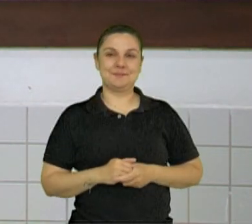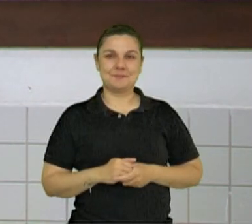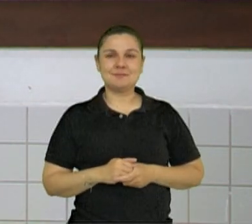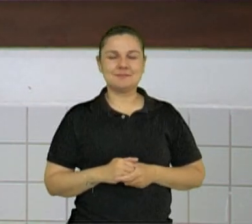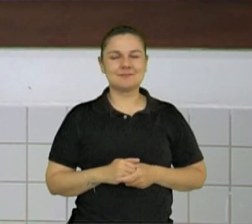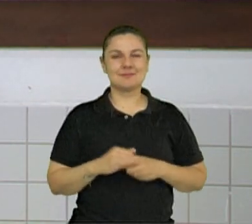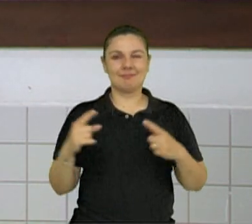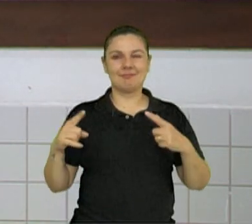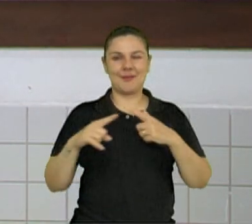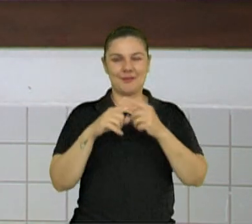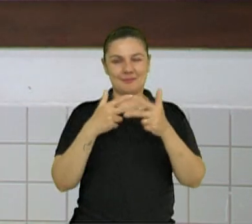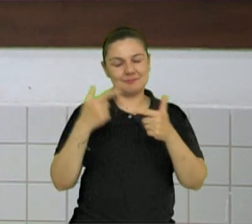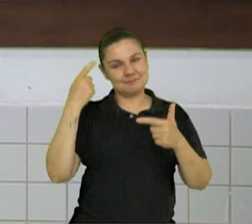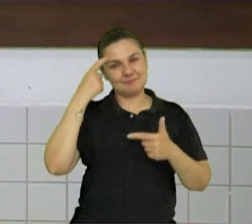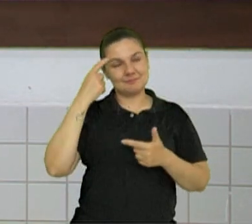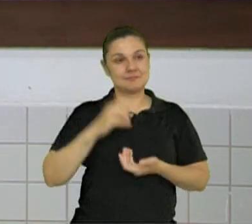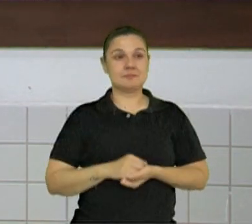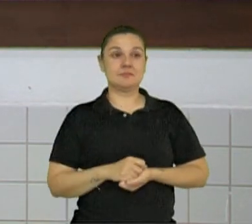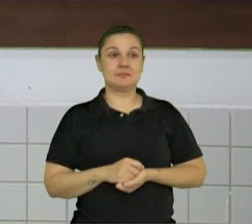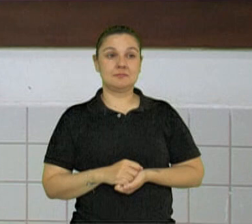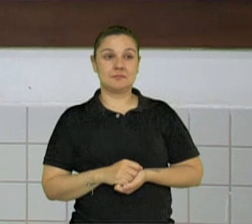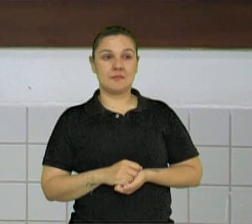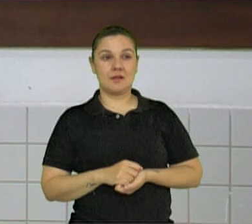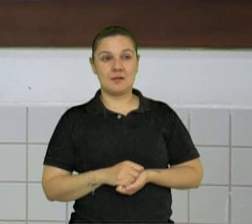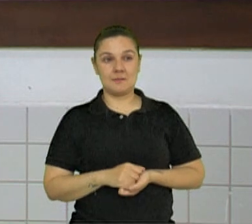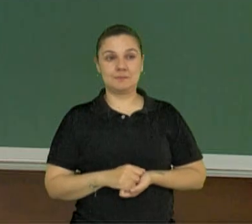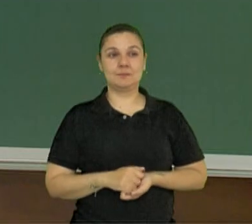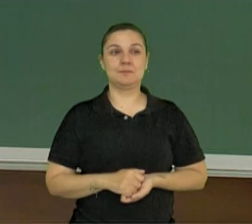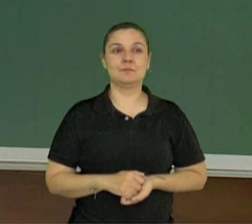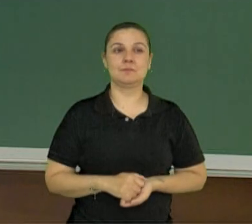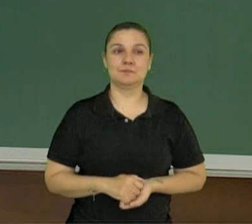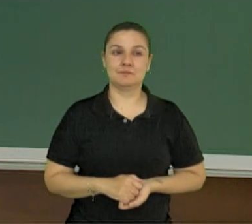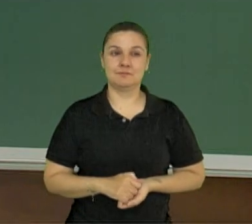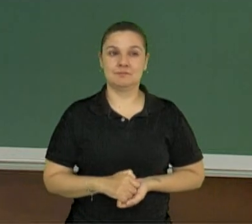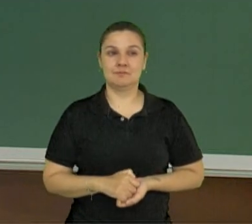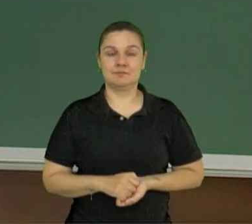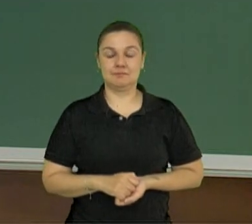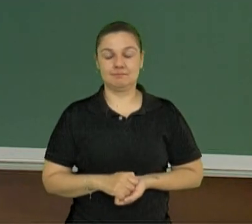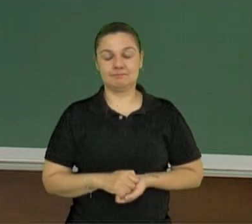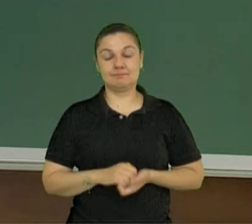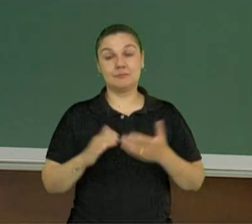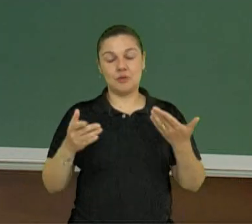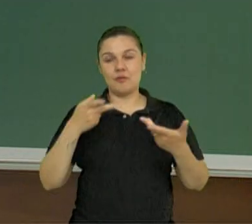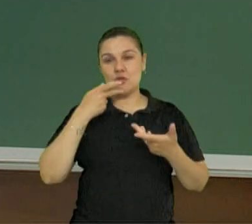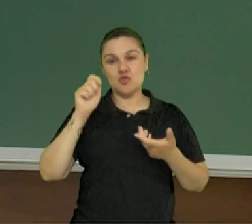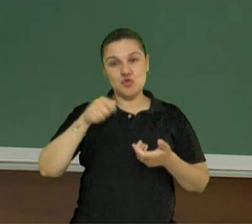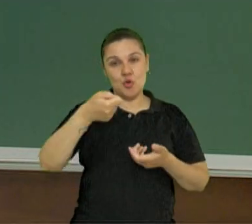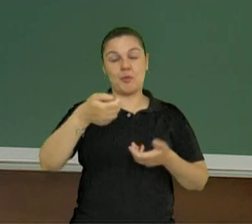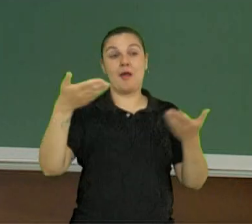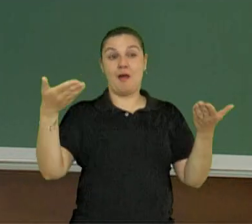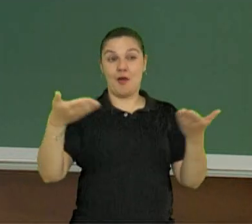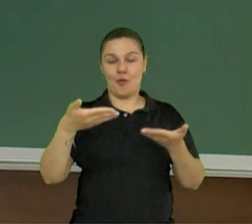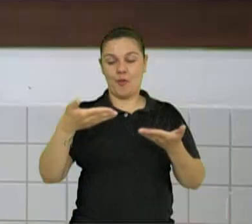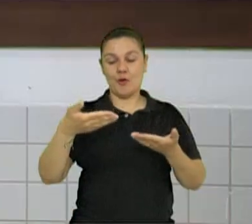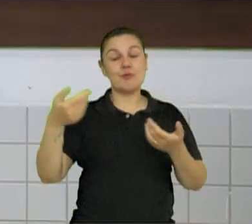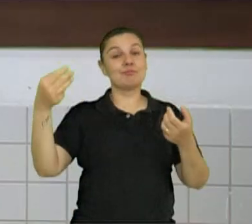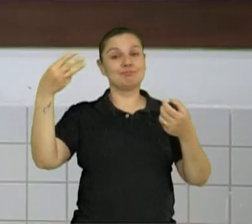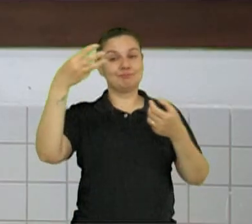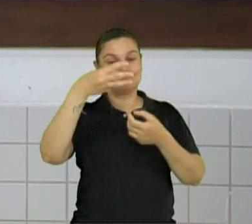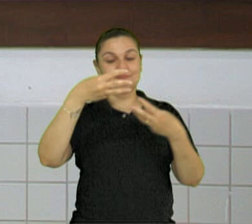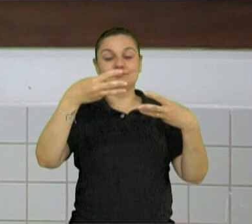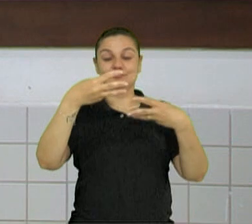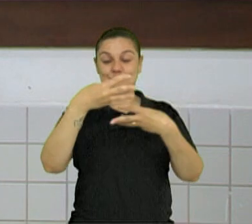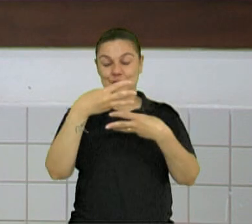cruza essas ideias. E nós vamos continuar, e se nós estamos falando de soneto, é claro que o último vai ser o quê?